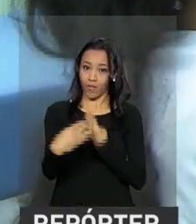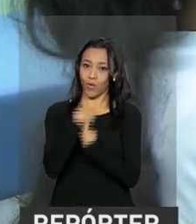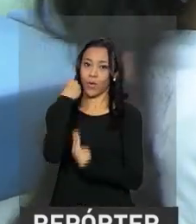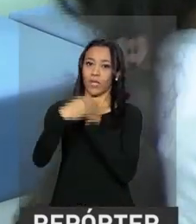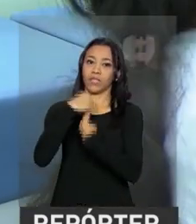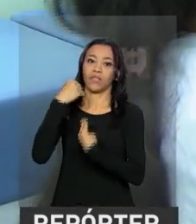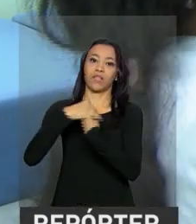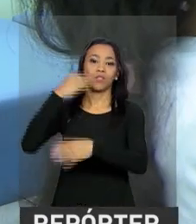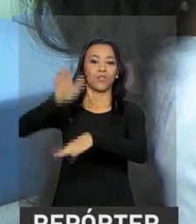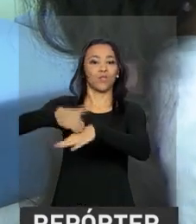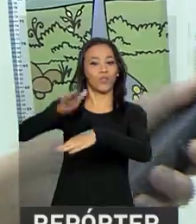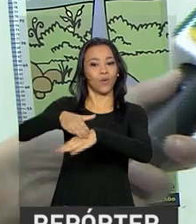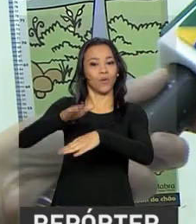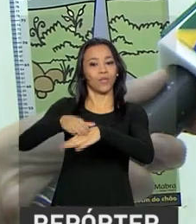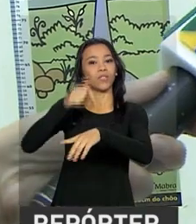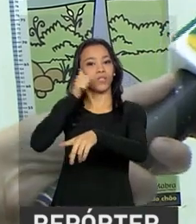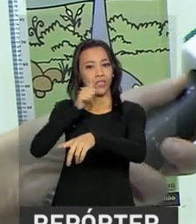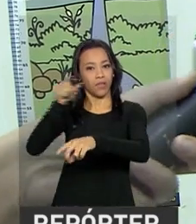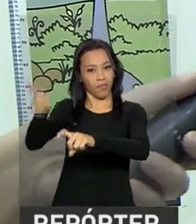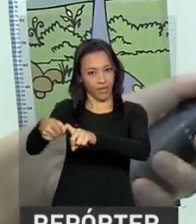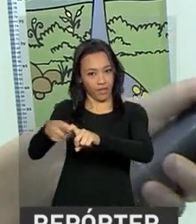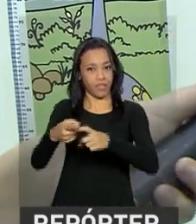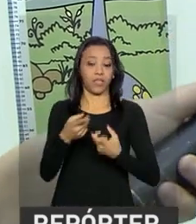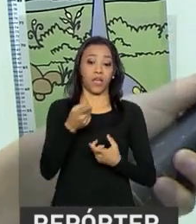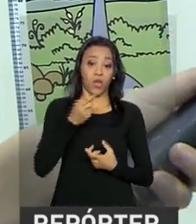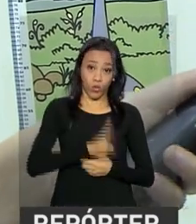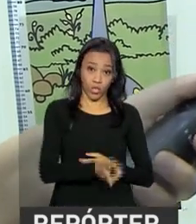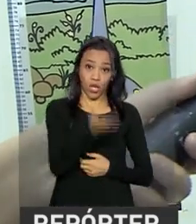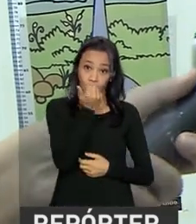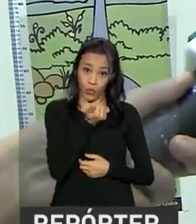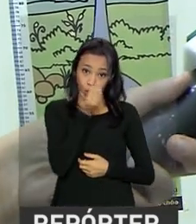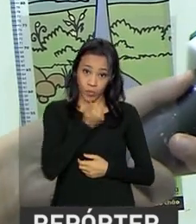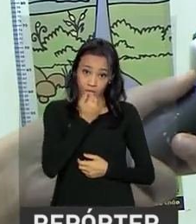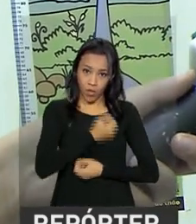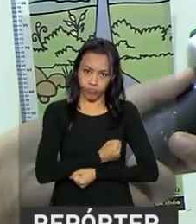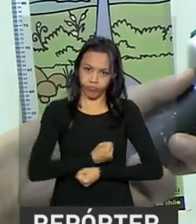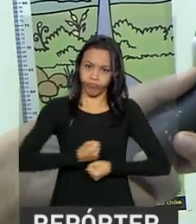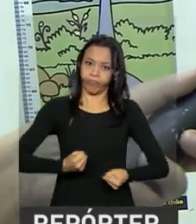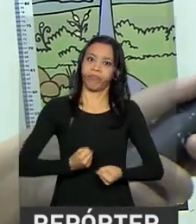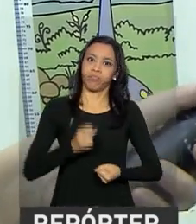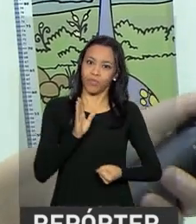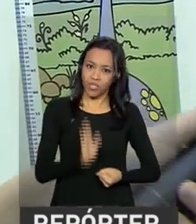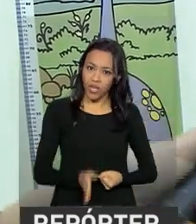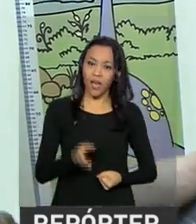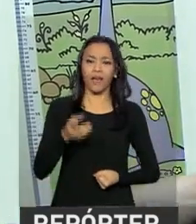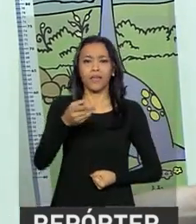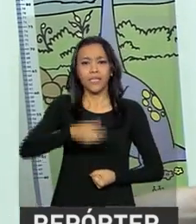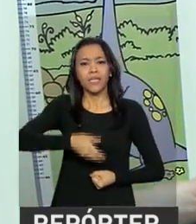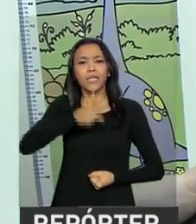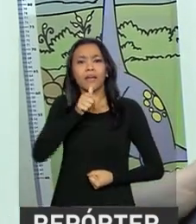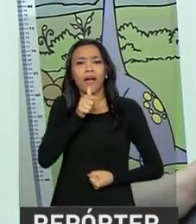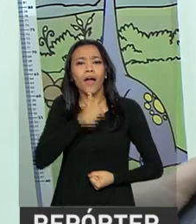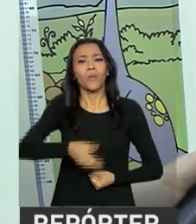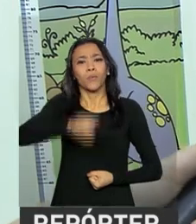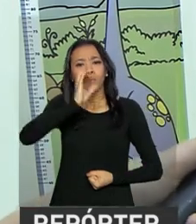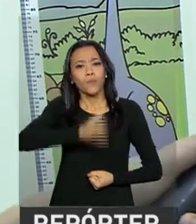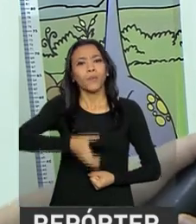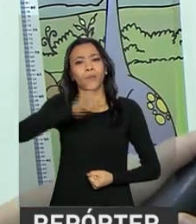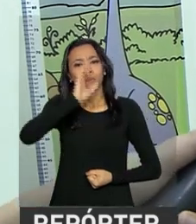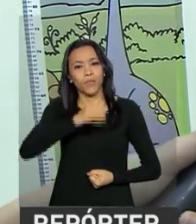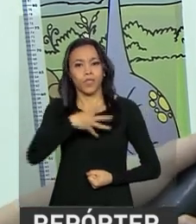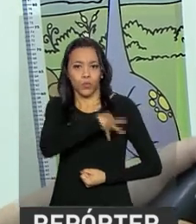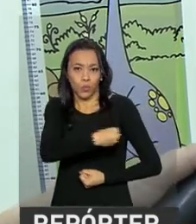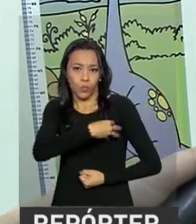as orientações da pediatra. Continuar a alimentaçãozinha, né? Ele ganhou pouco peso esses dias. E bastante líquido, peito,